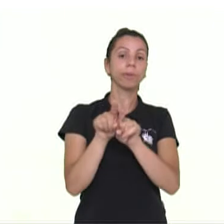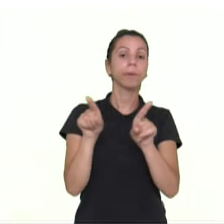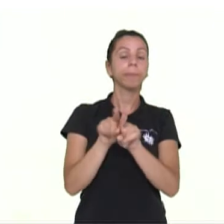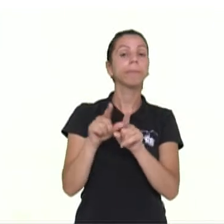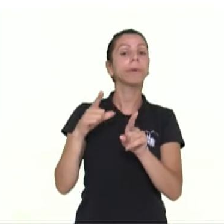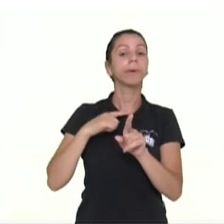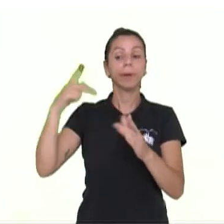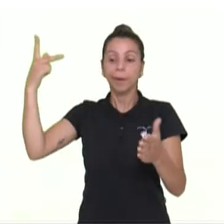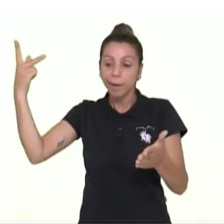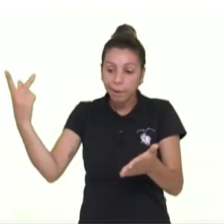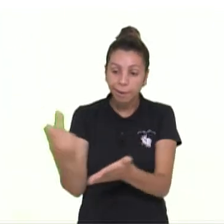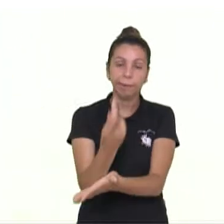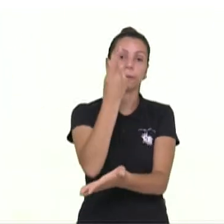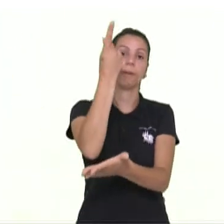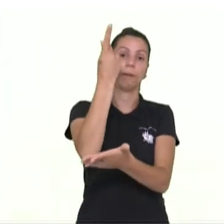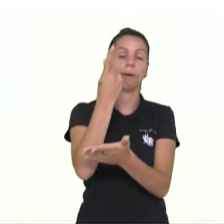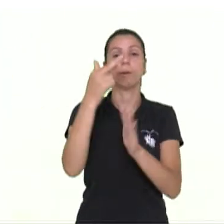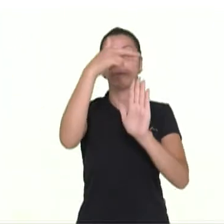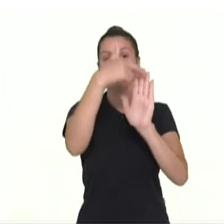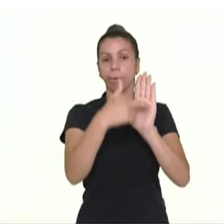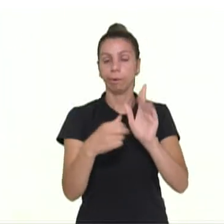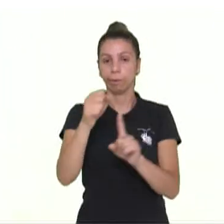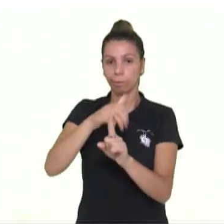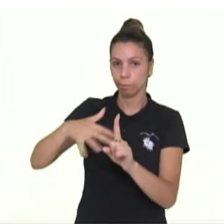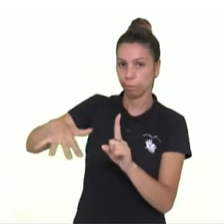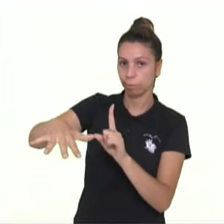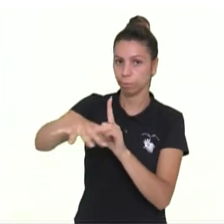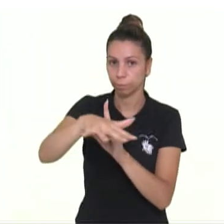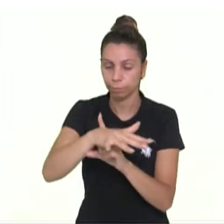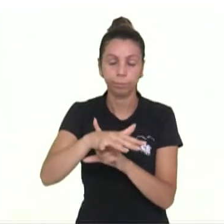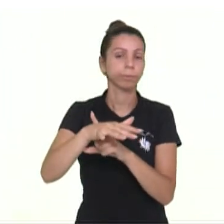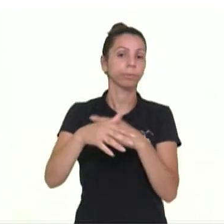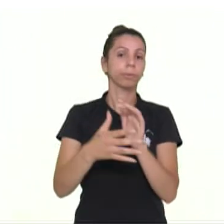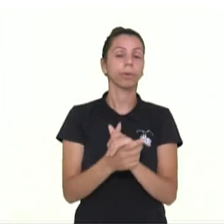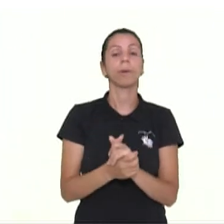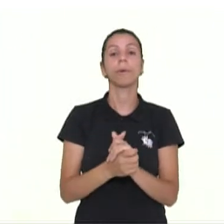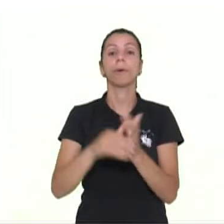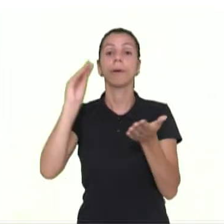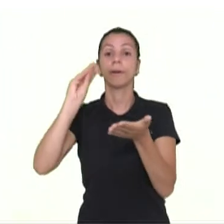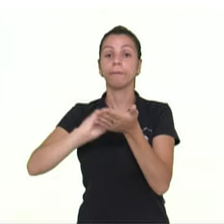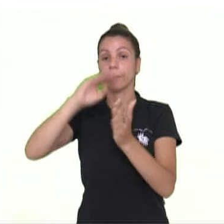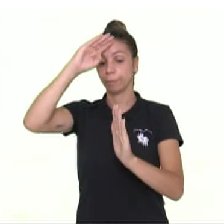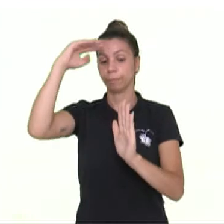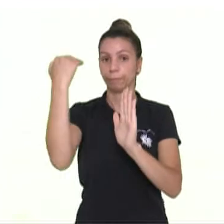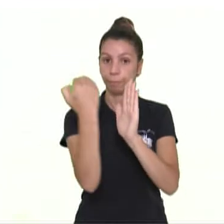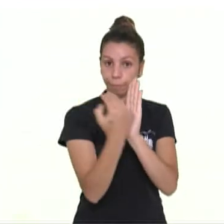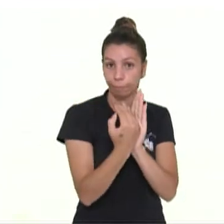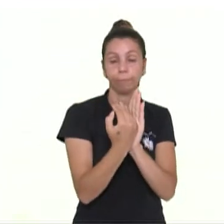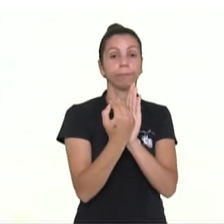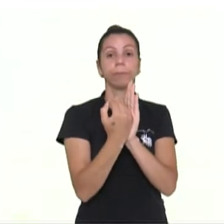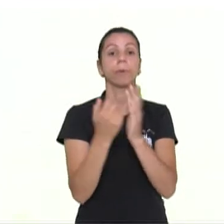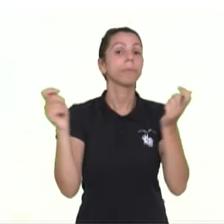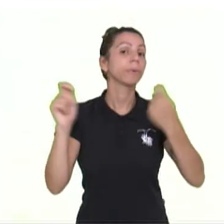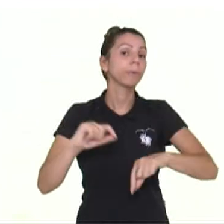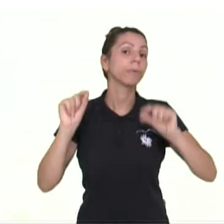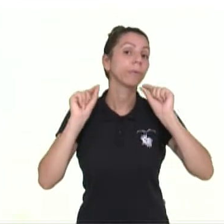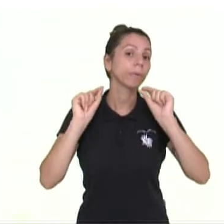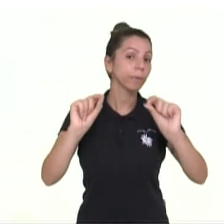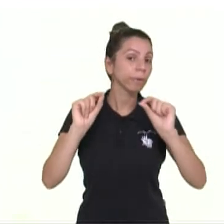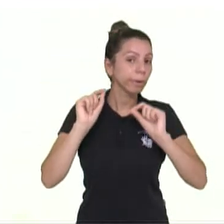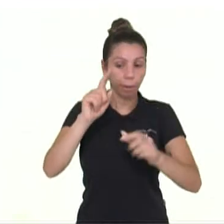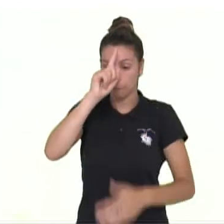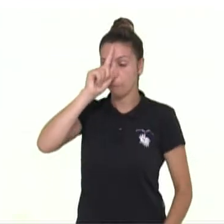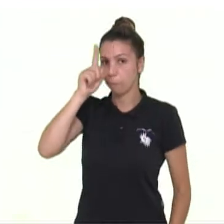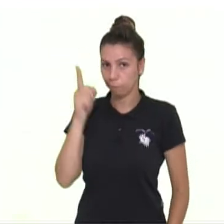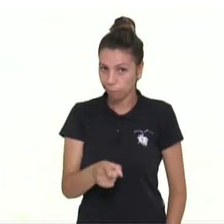Infringir, transgredir uma norma social. Para o descumprimento da norma ou regra, cabe alguma sanção ou